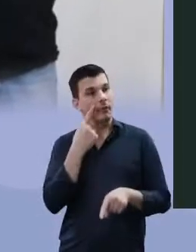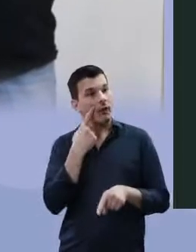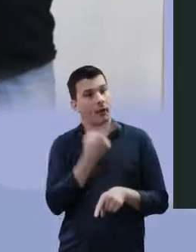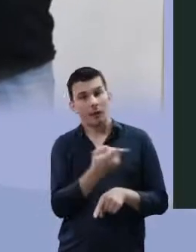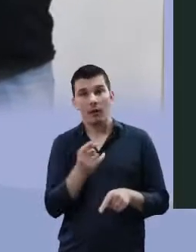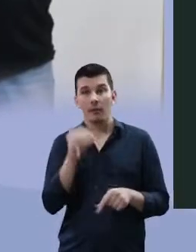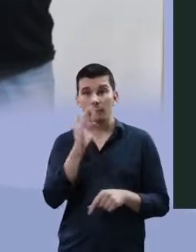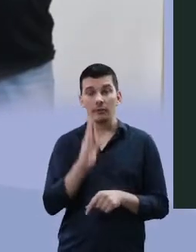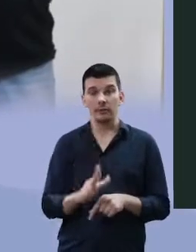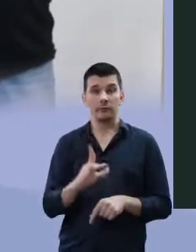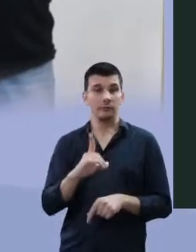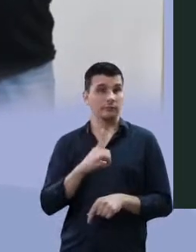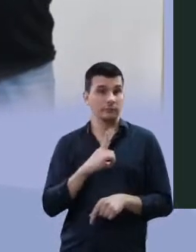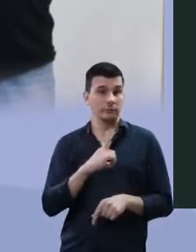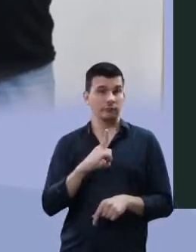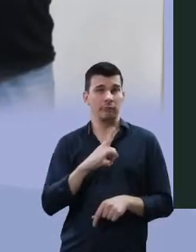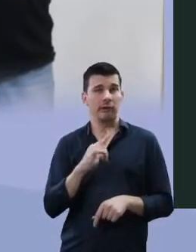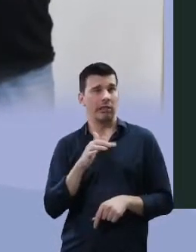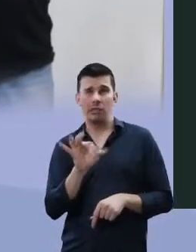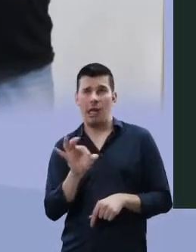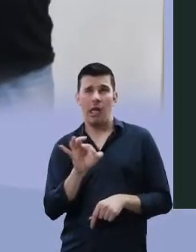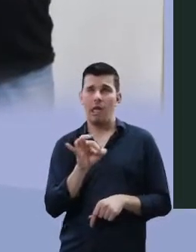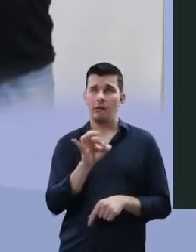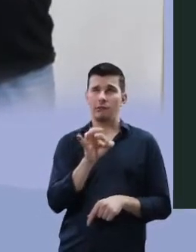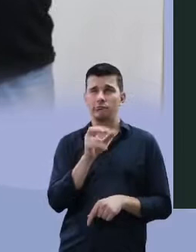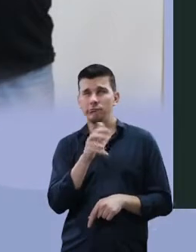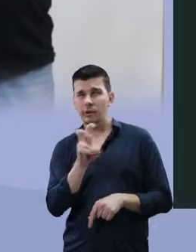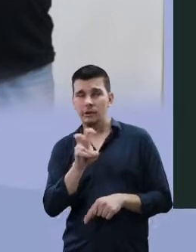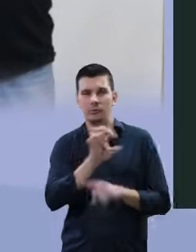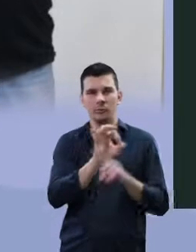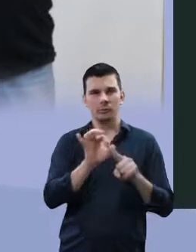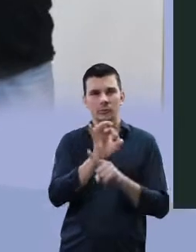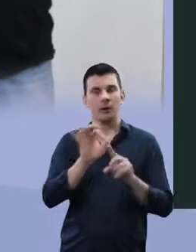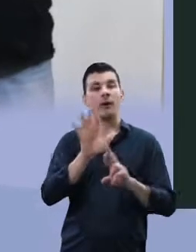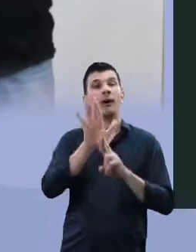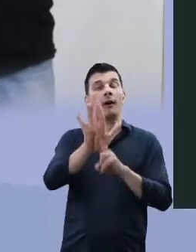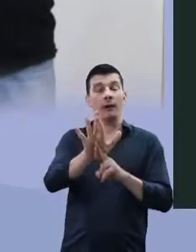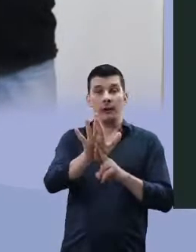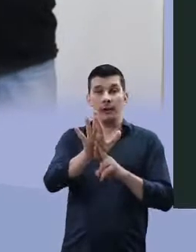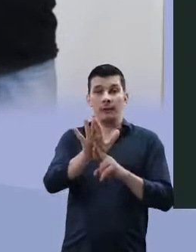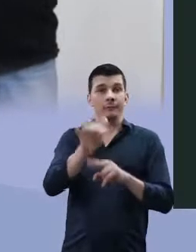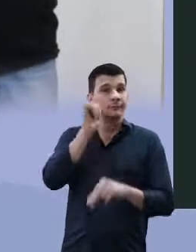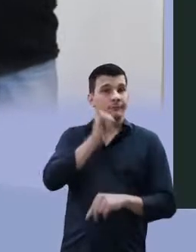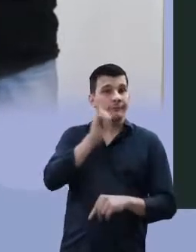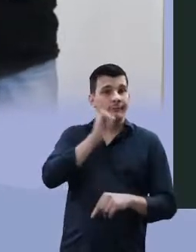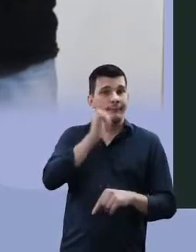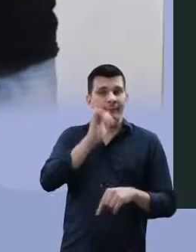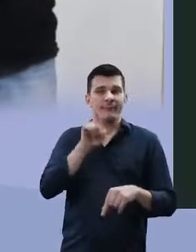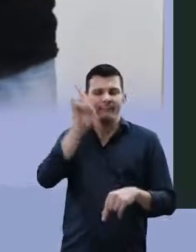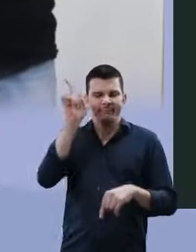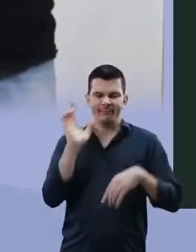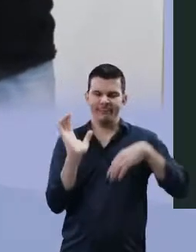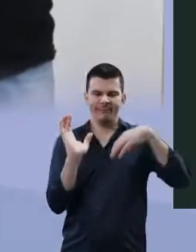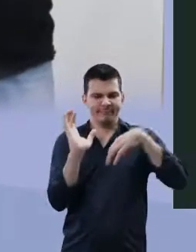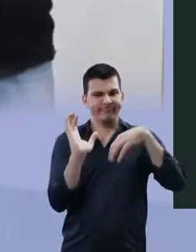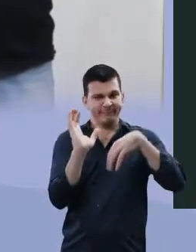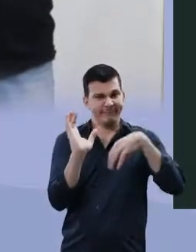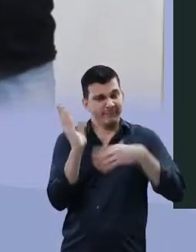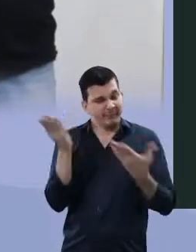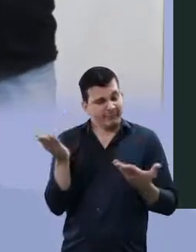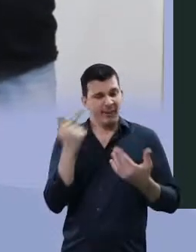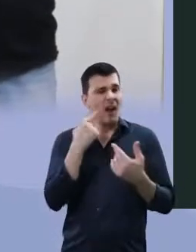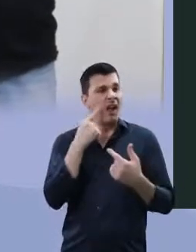que o Brasil tem apenas 10, 15% de representação feminina no Congresso Nacional,